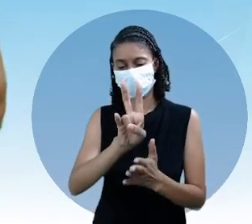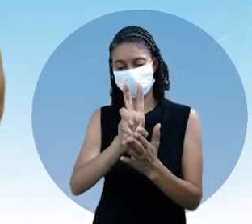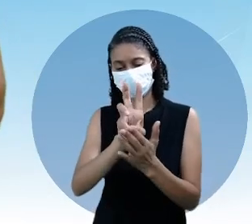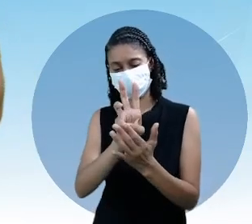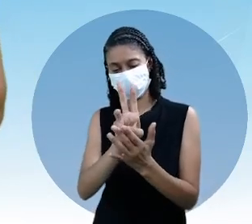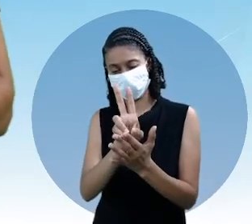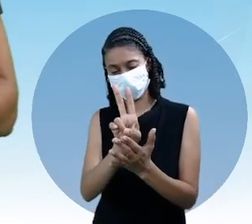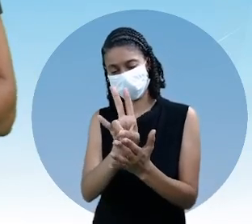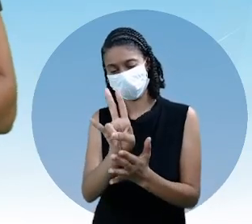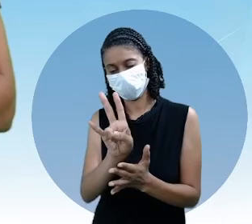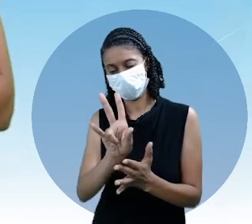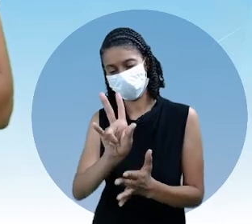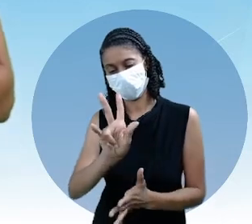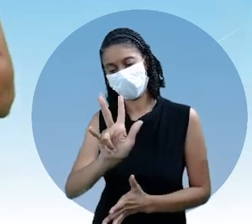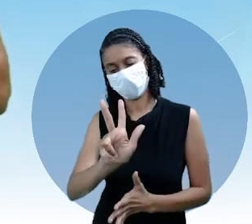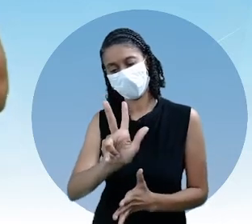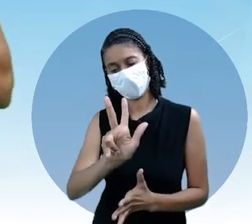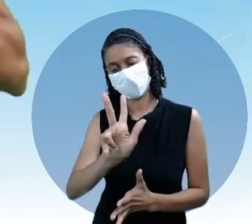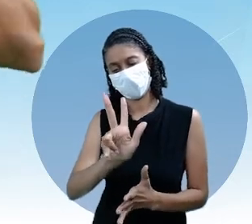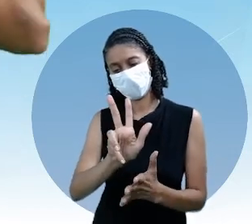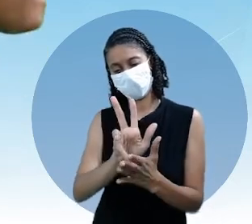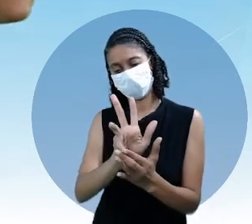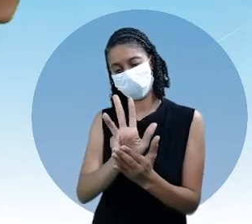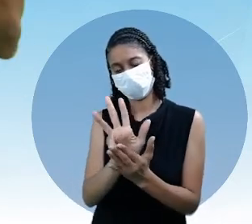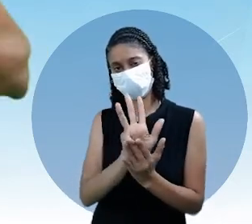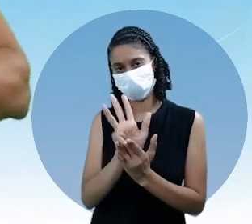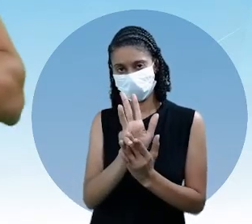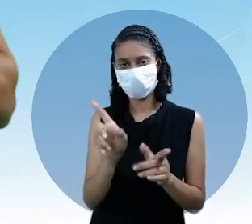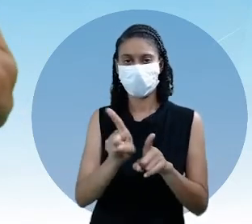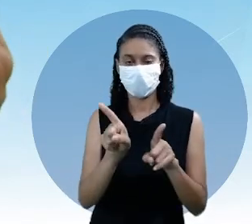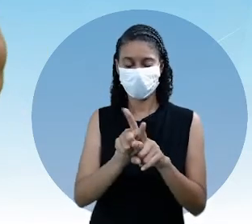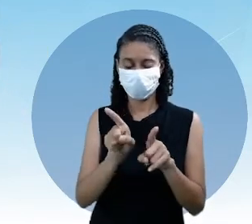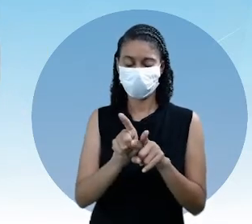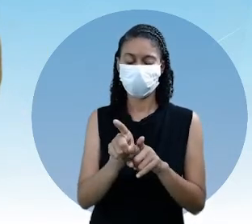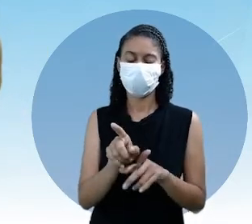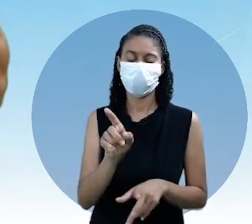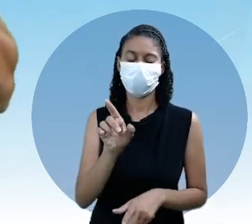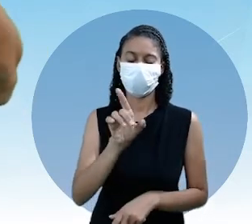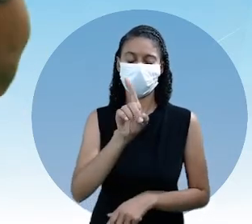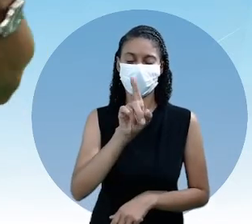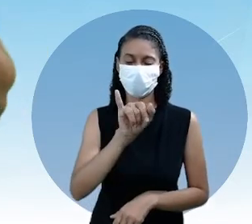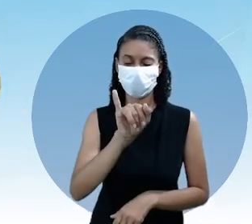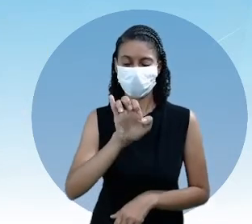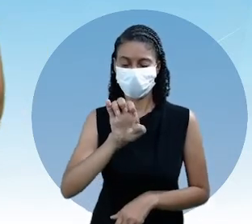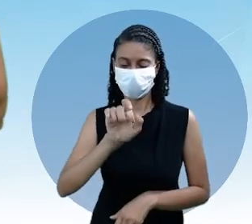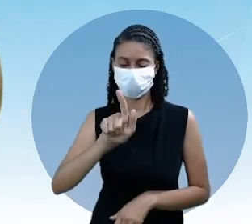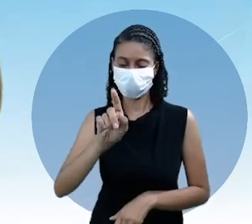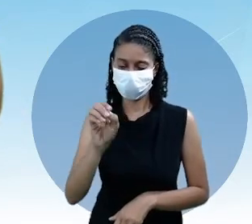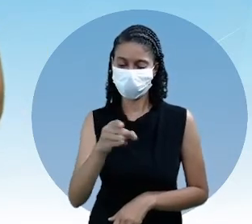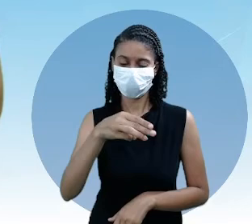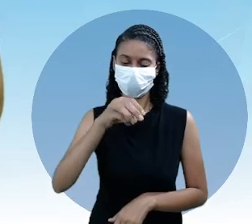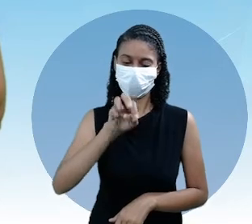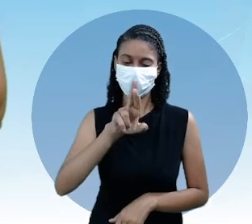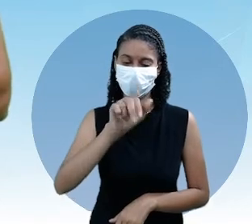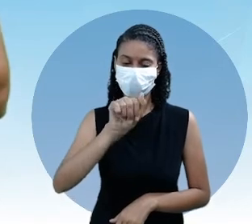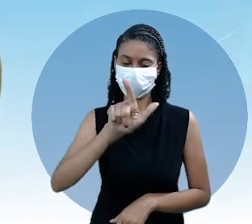Brasil, como foi o caso do Evo Morales, como foi o caso do Hugo Chávez, né, alguns eleitos e outros através de outros